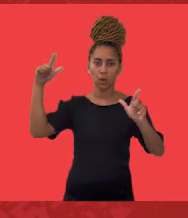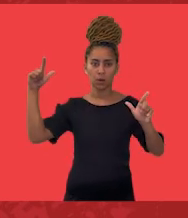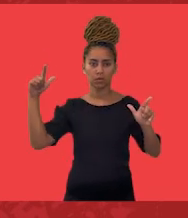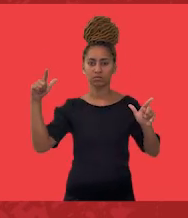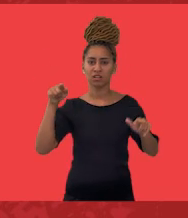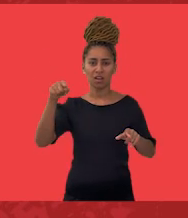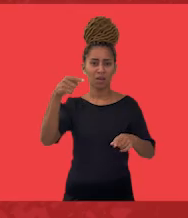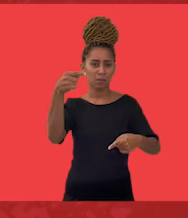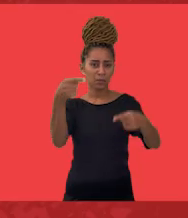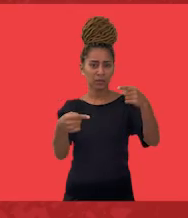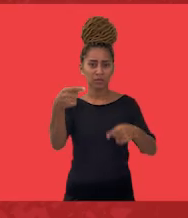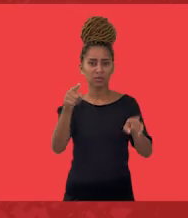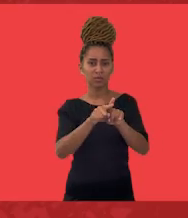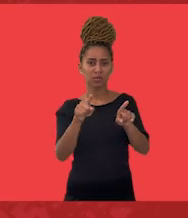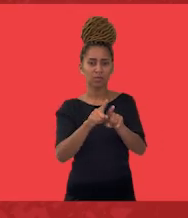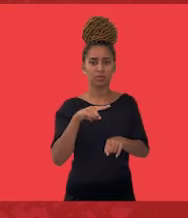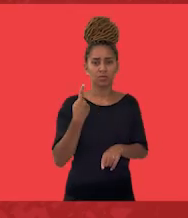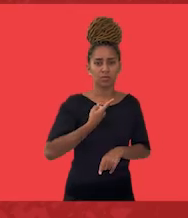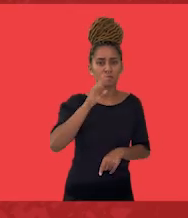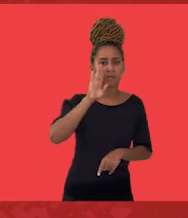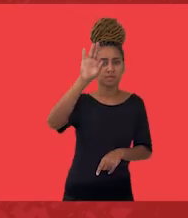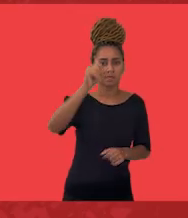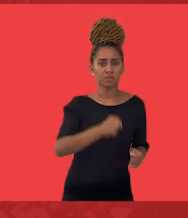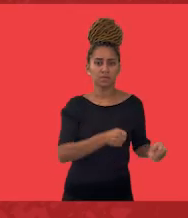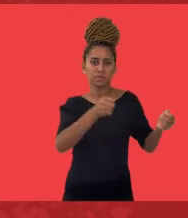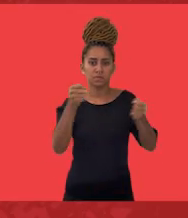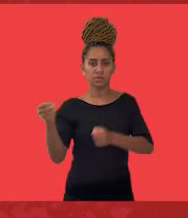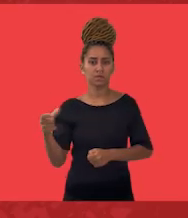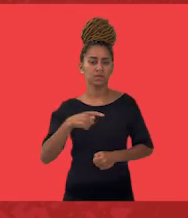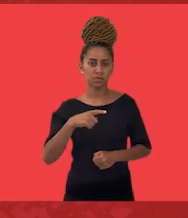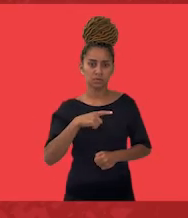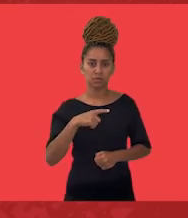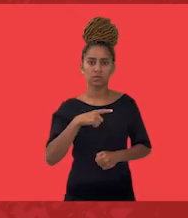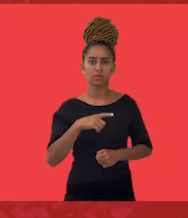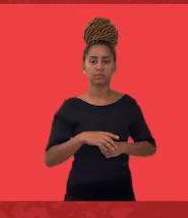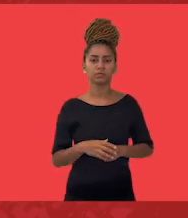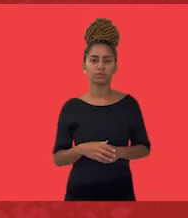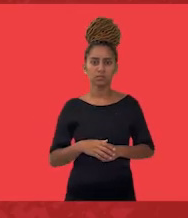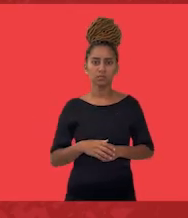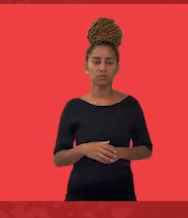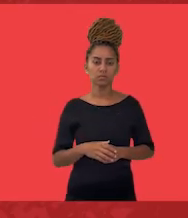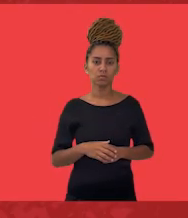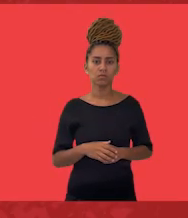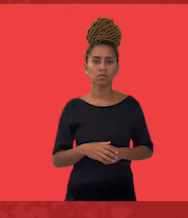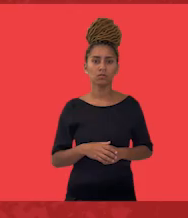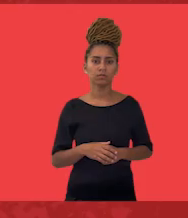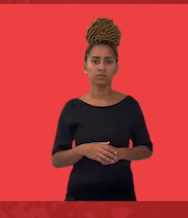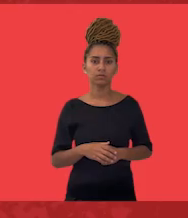que corta na memória sua força de atualização do futuro e nos chama para outra